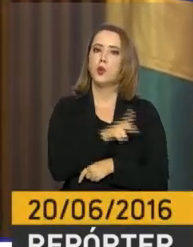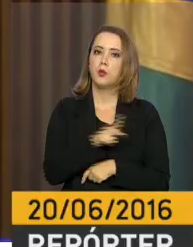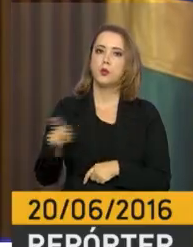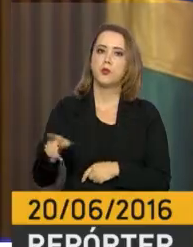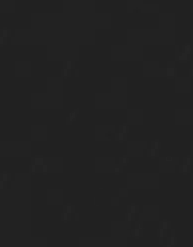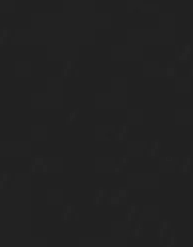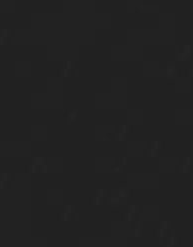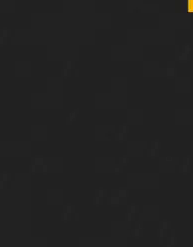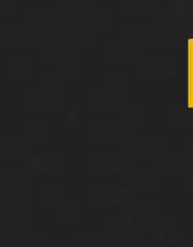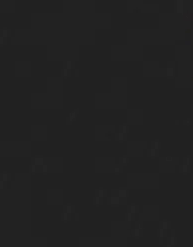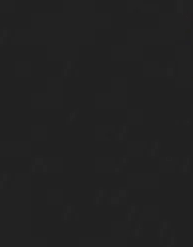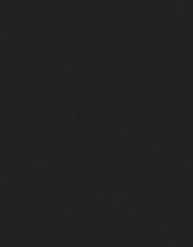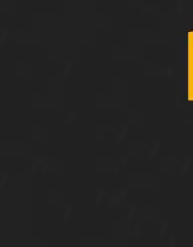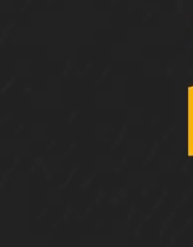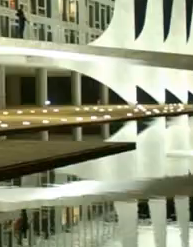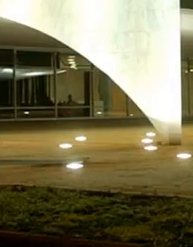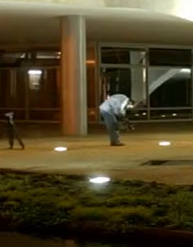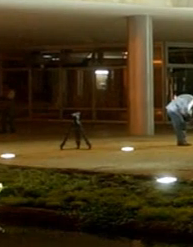Calheiros